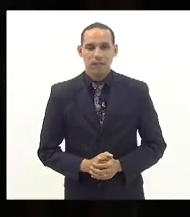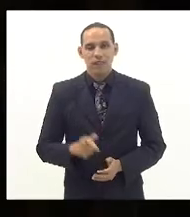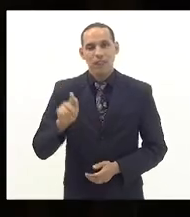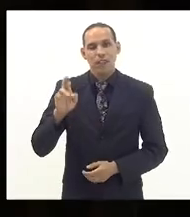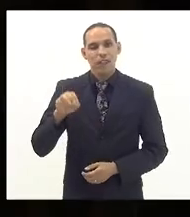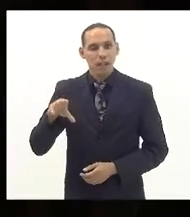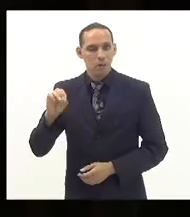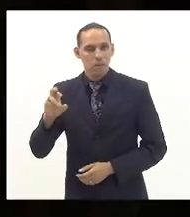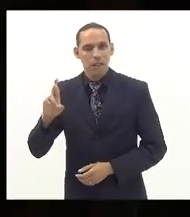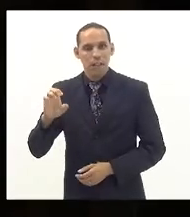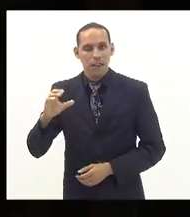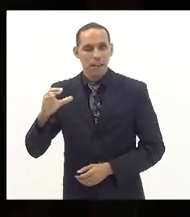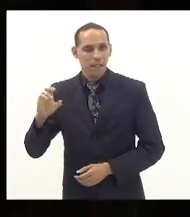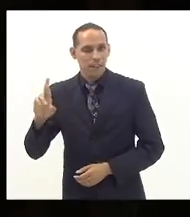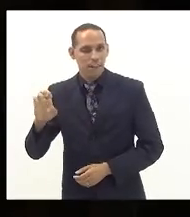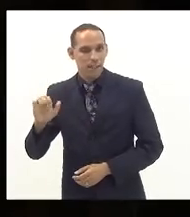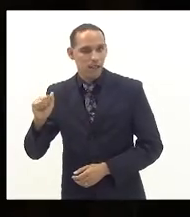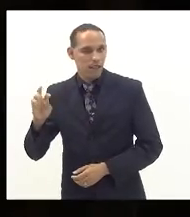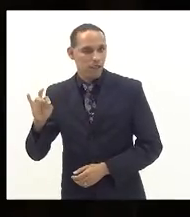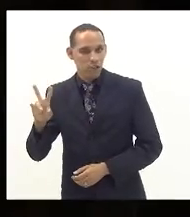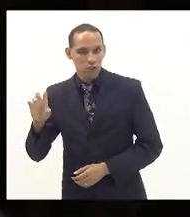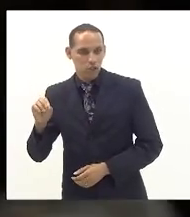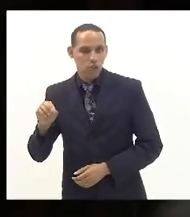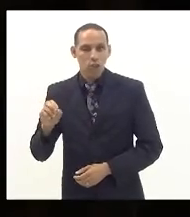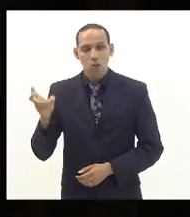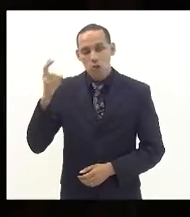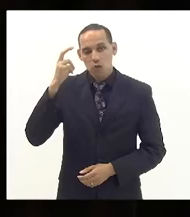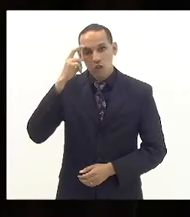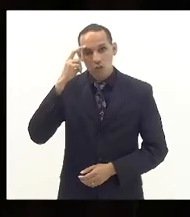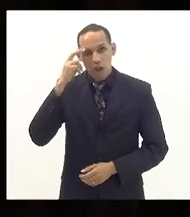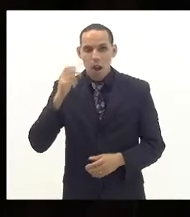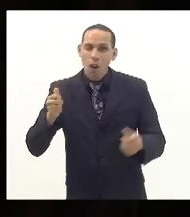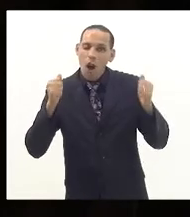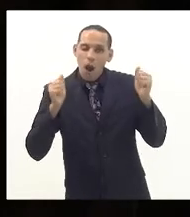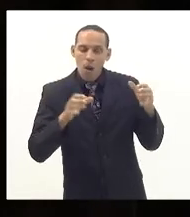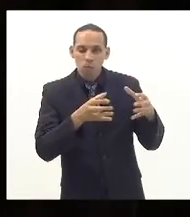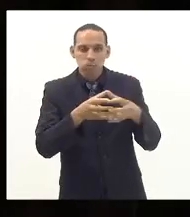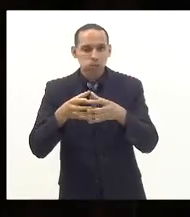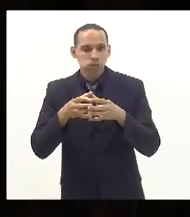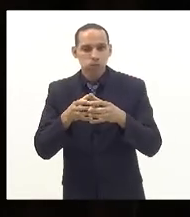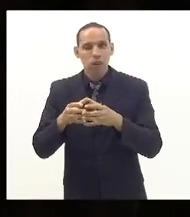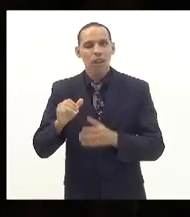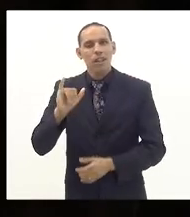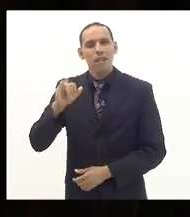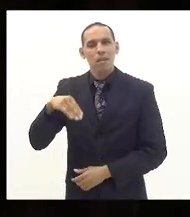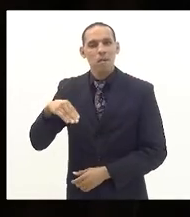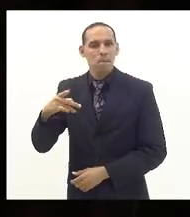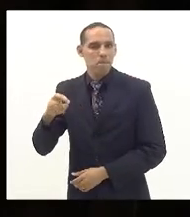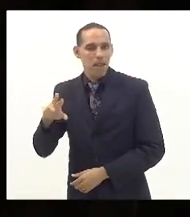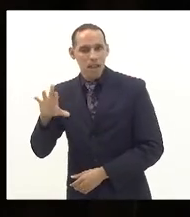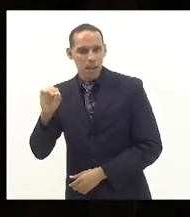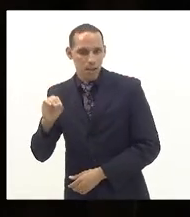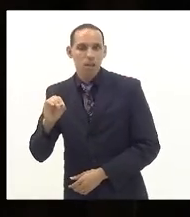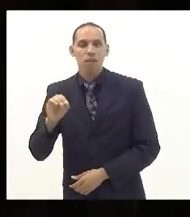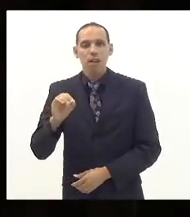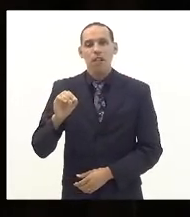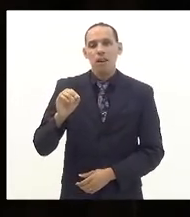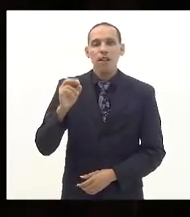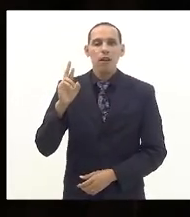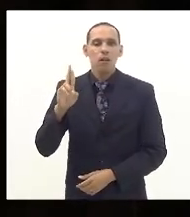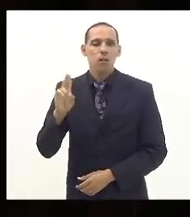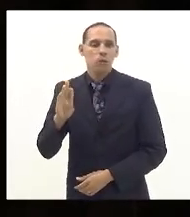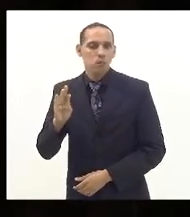Grêmio Recreativo Cultural, Torcida Organizada Império Rubro-Negro, representado pelo